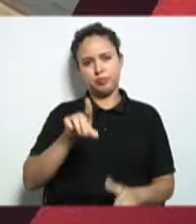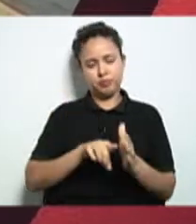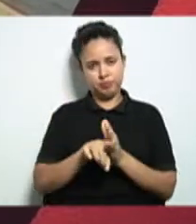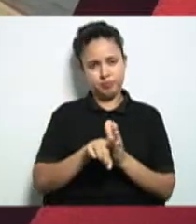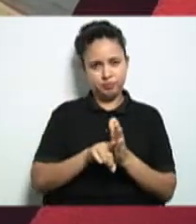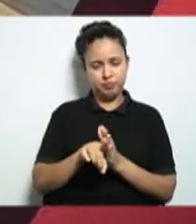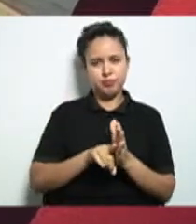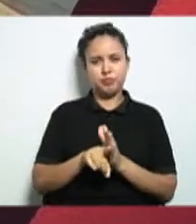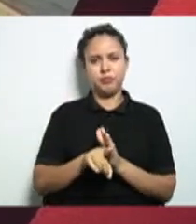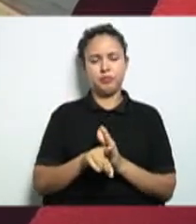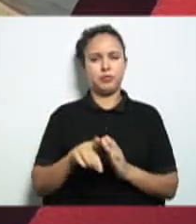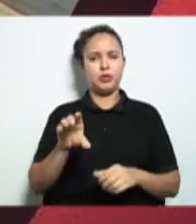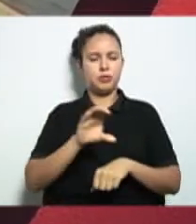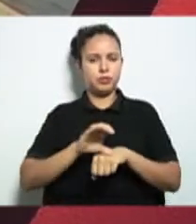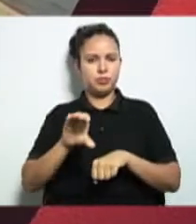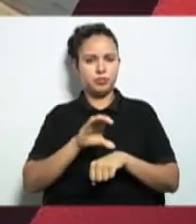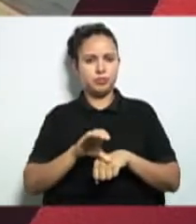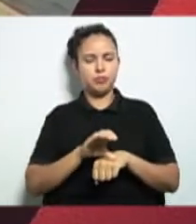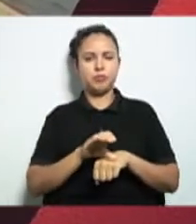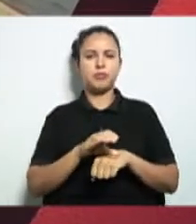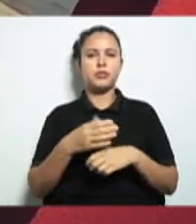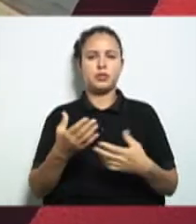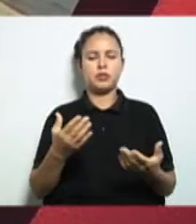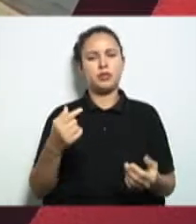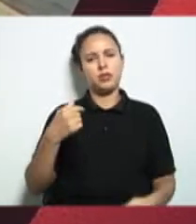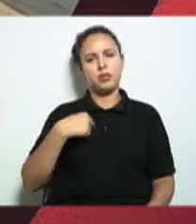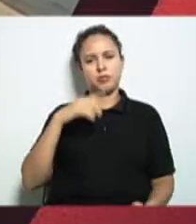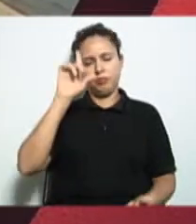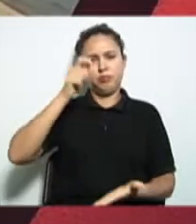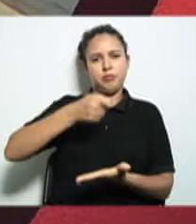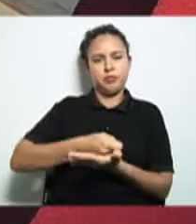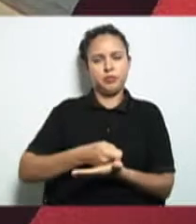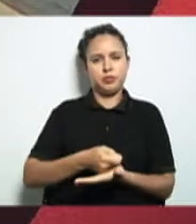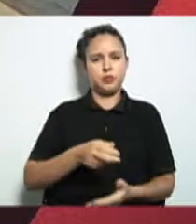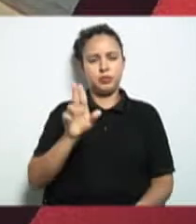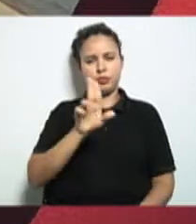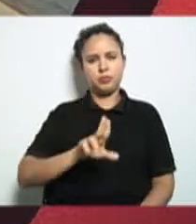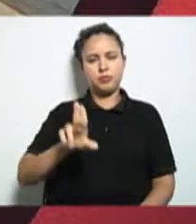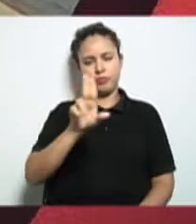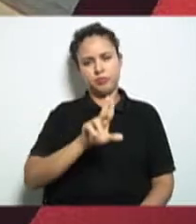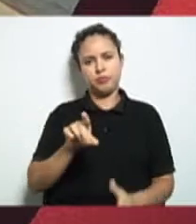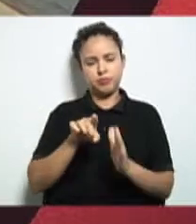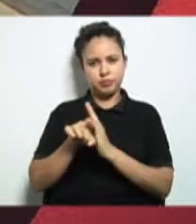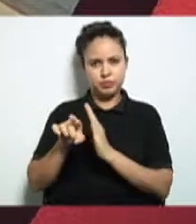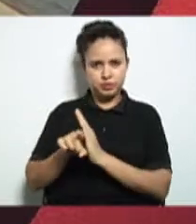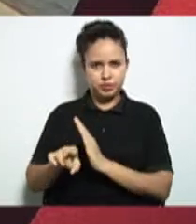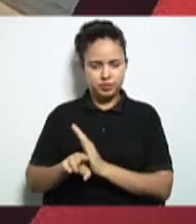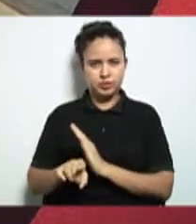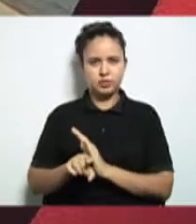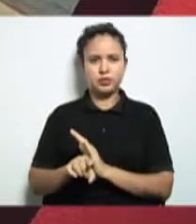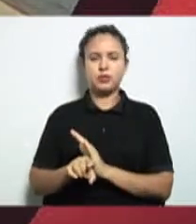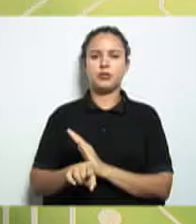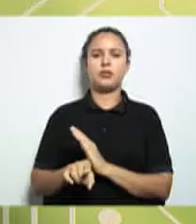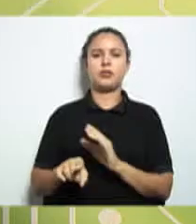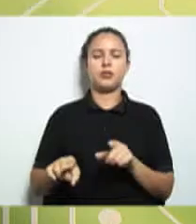curso. Para isso, eu decidi aplicar um questionário com servidores aqui do IFRO e com pessoas na